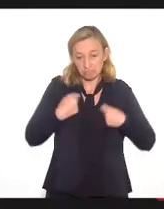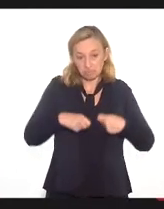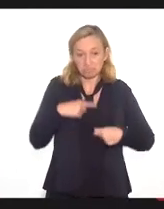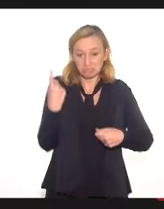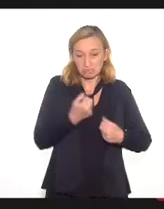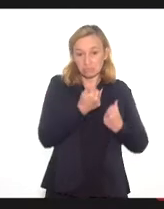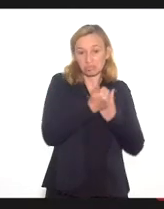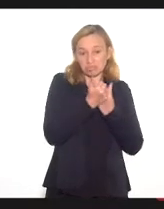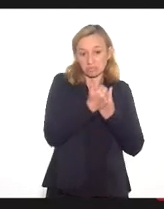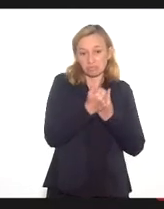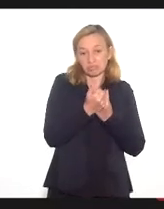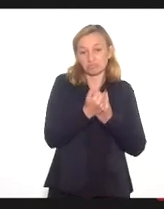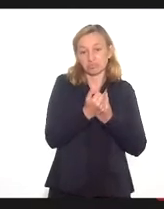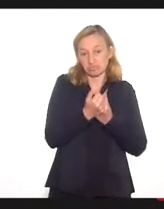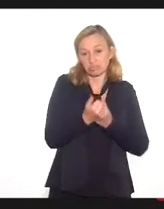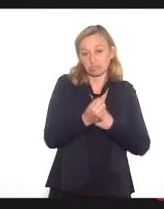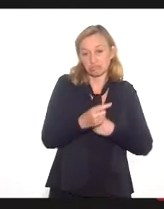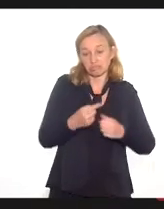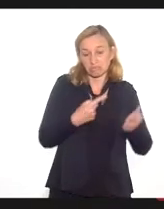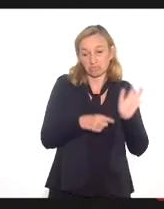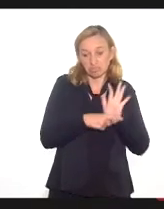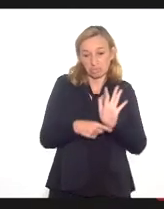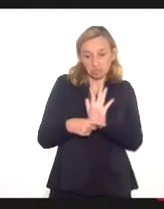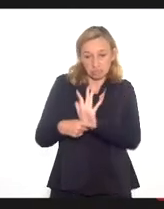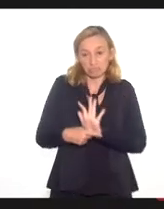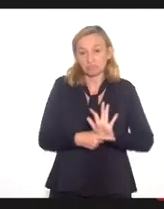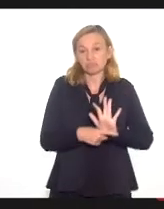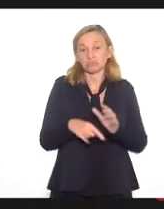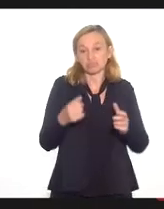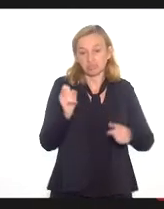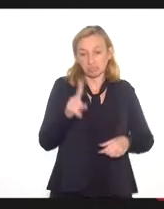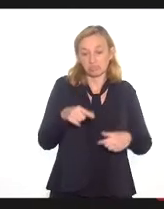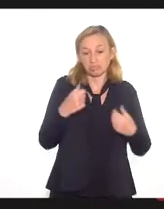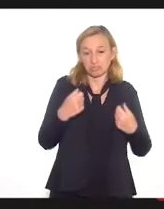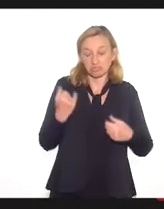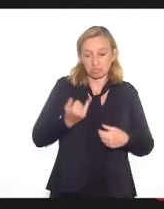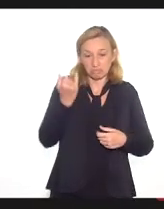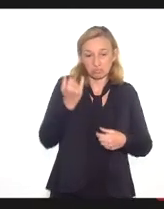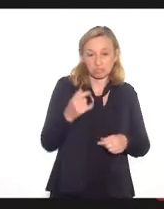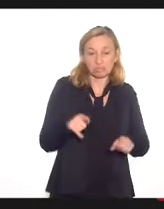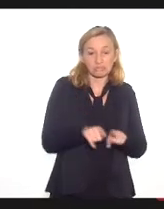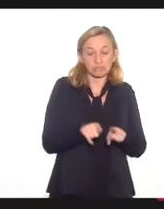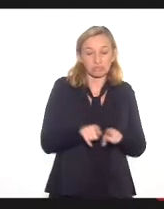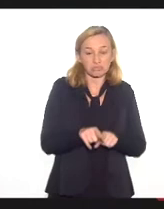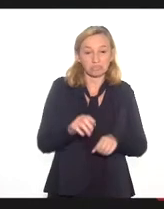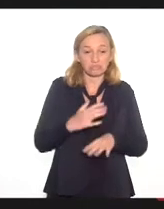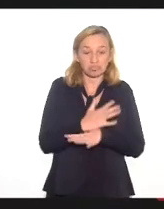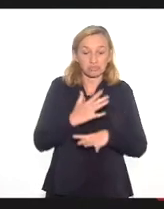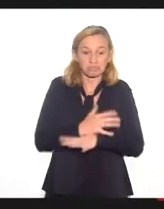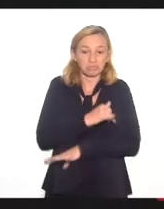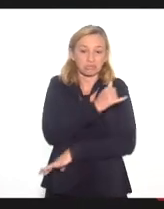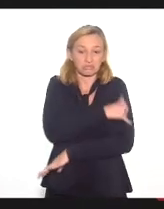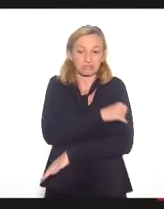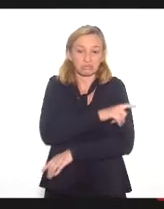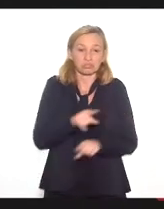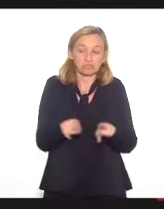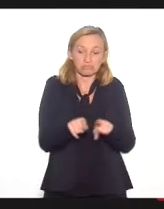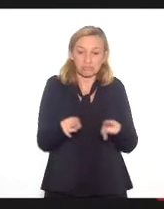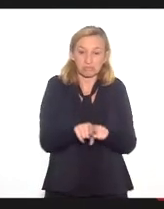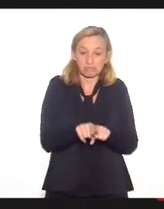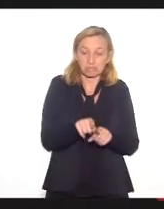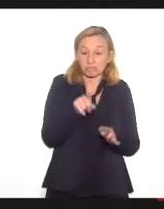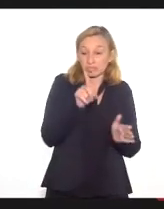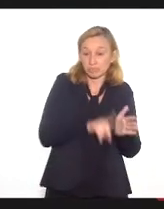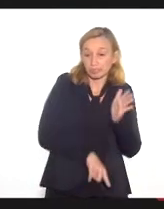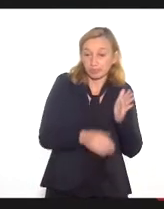apoio de nossa ajuda de todas as formas que forem necessárias e a cidade do Rio de Janeiro também quer dizer a queda de